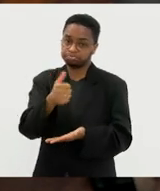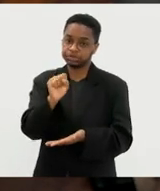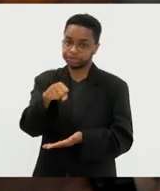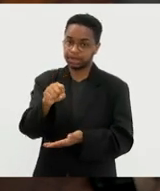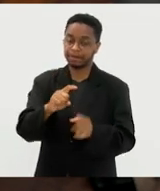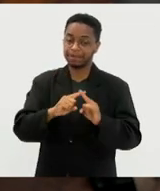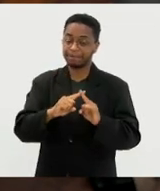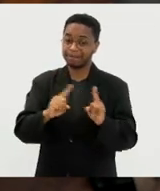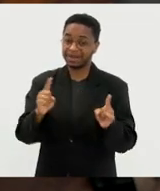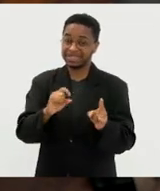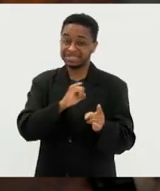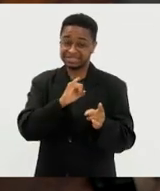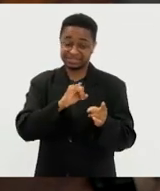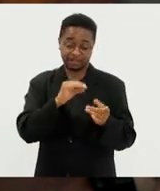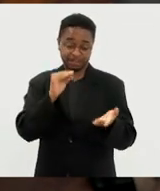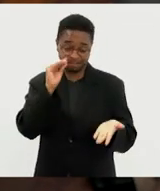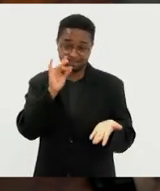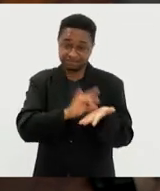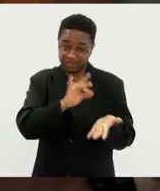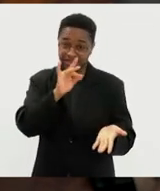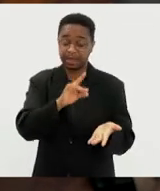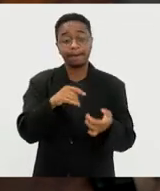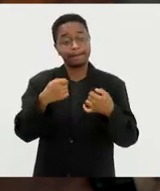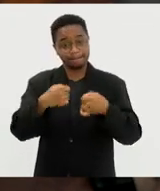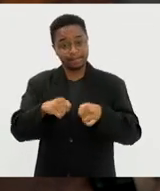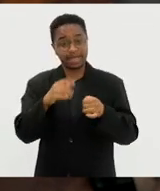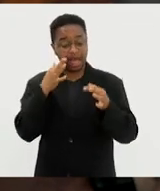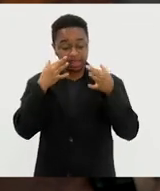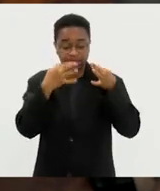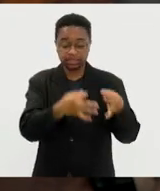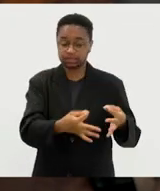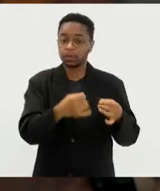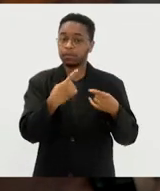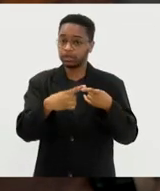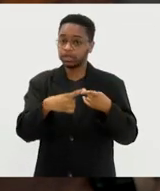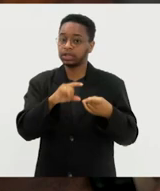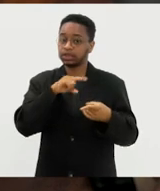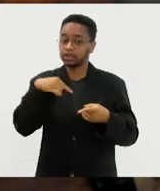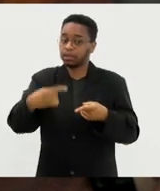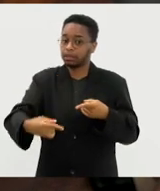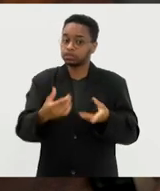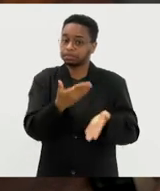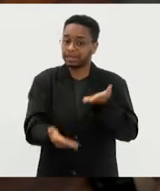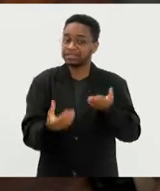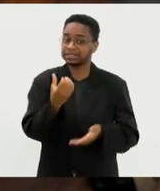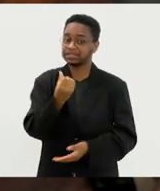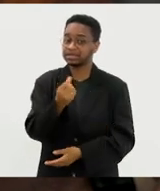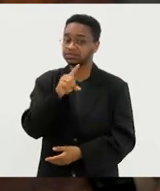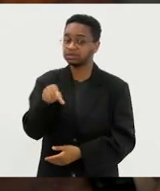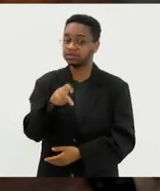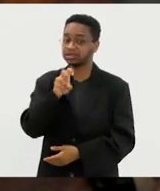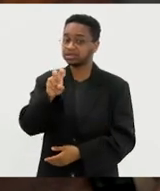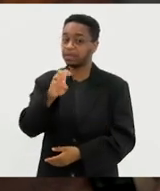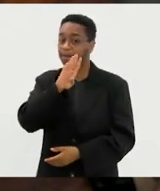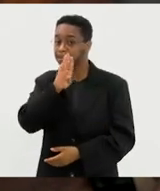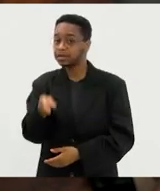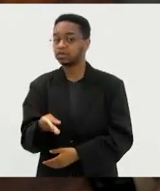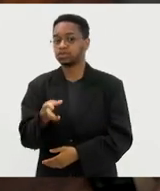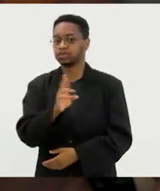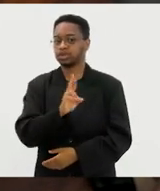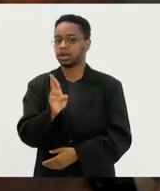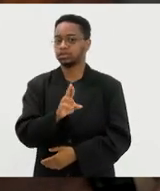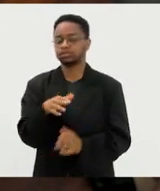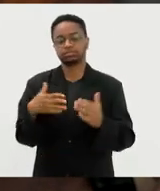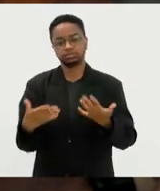realmente, senão a gente leva uma pernada de 6 bilhões e 100 que vai refletir no IBS, entendeu? Então, estou dizendo publicamente que